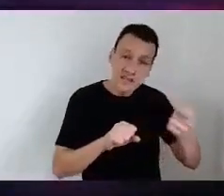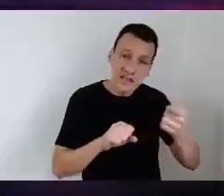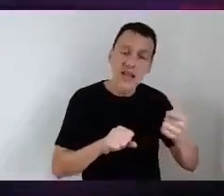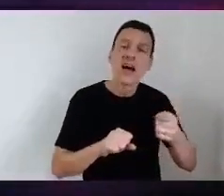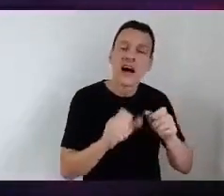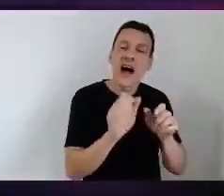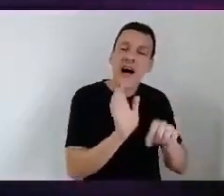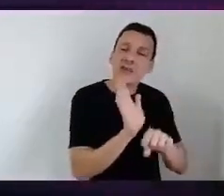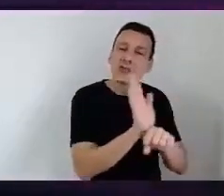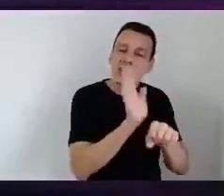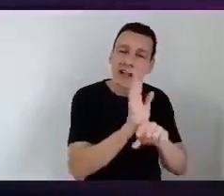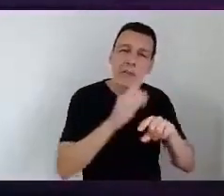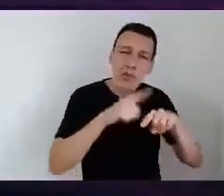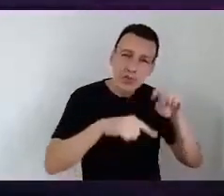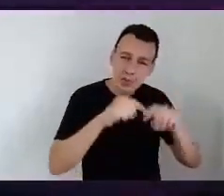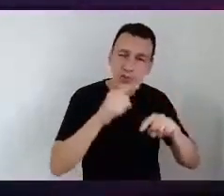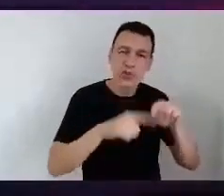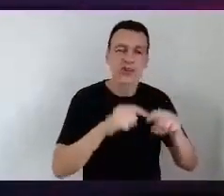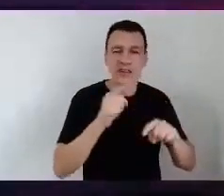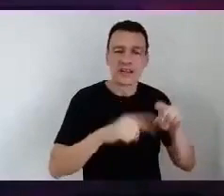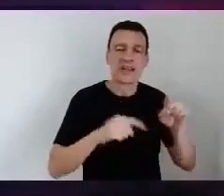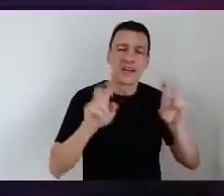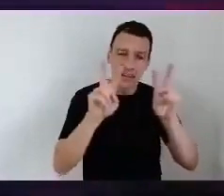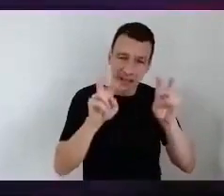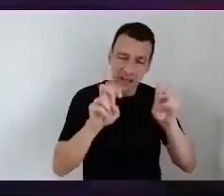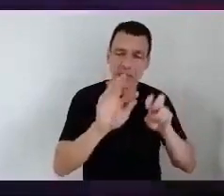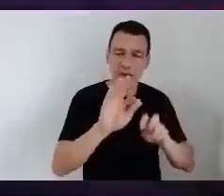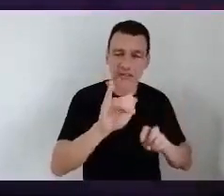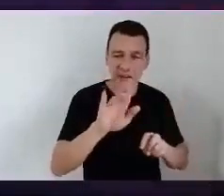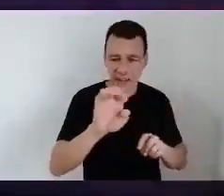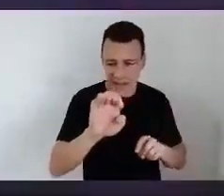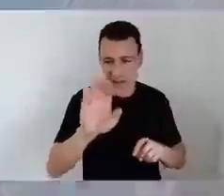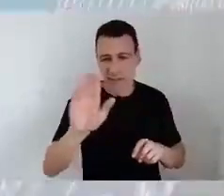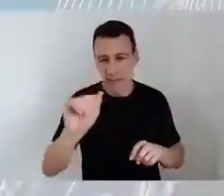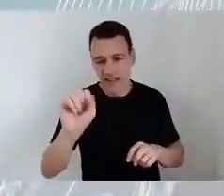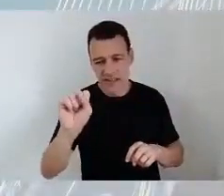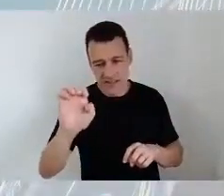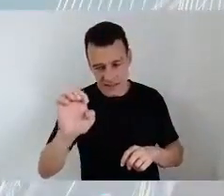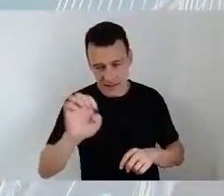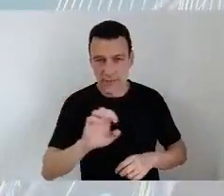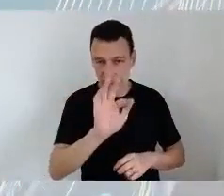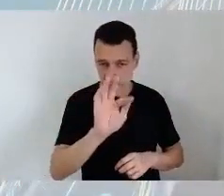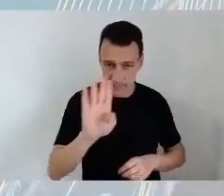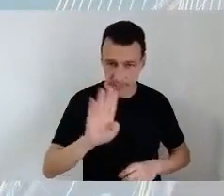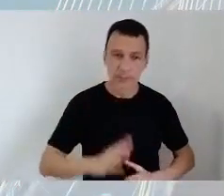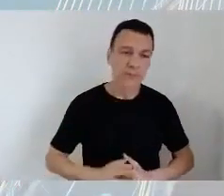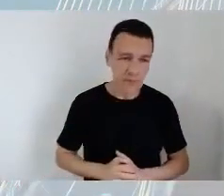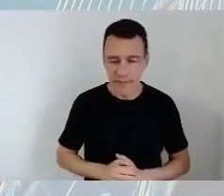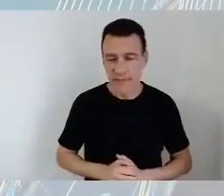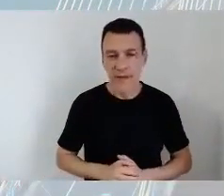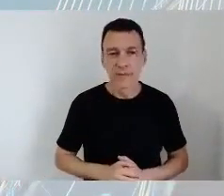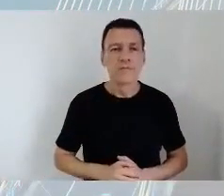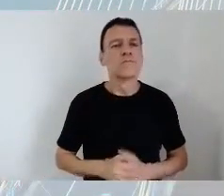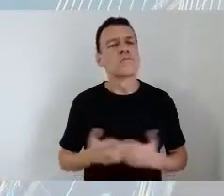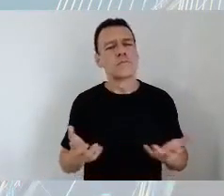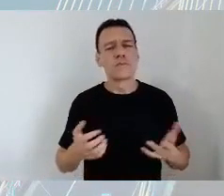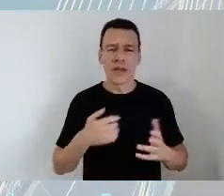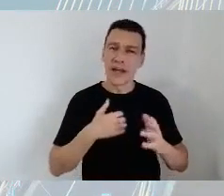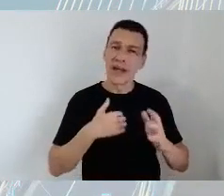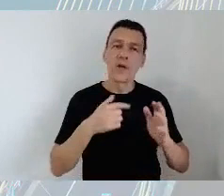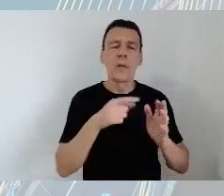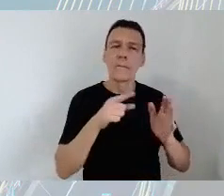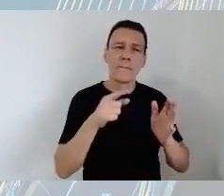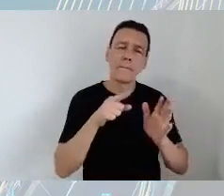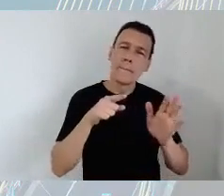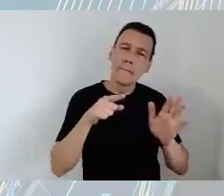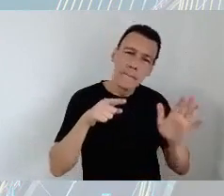tiverem dúvida também, podem contar comigo e falar. Bem, eu fiz essa pergunta no Keynote, como no primeiro dia, eu vou fazer